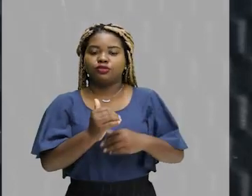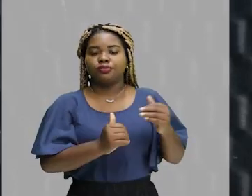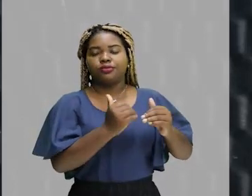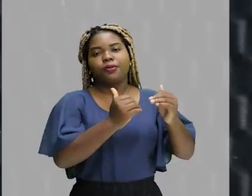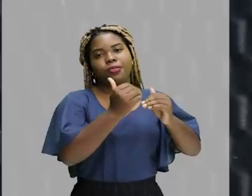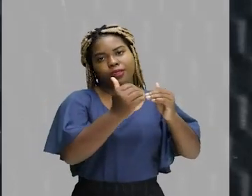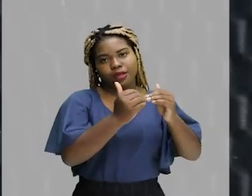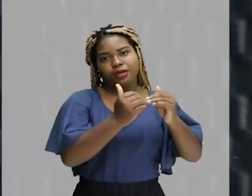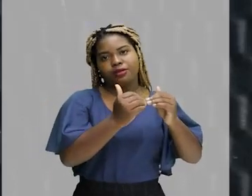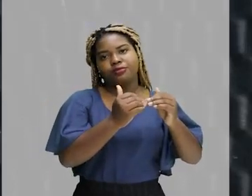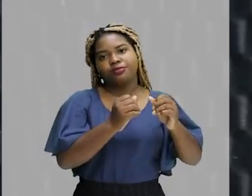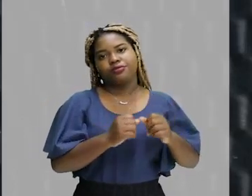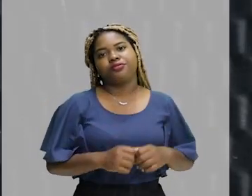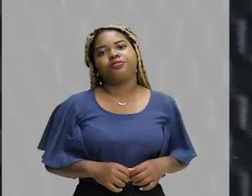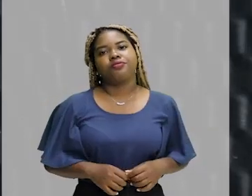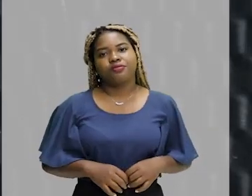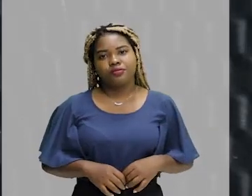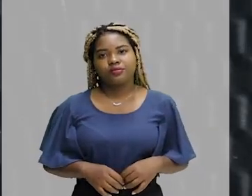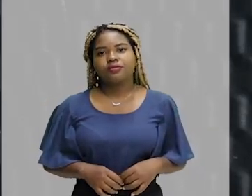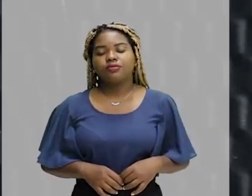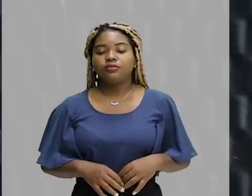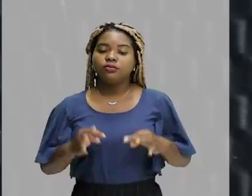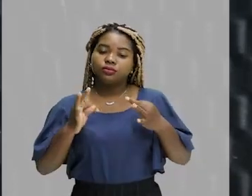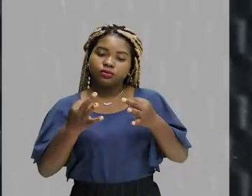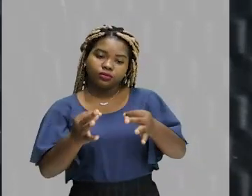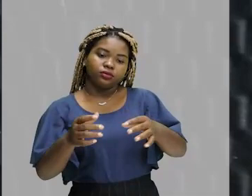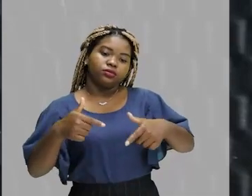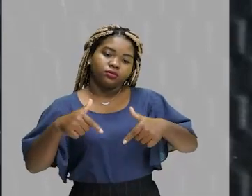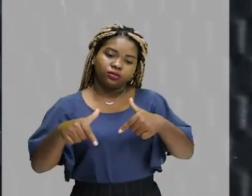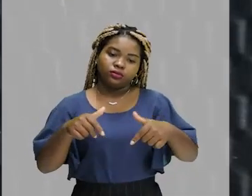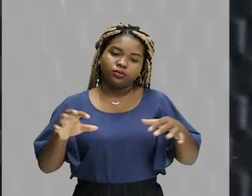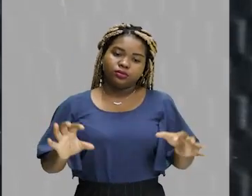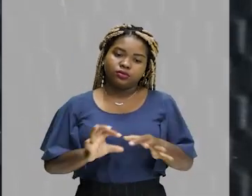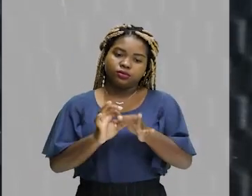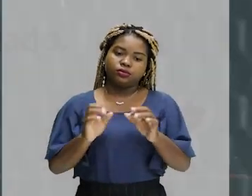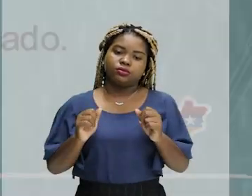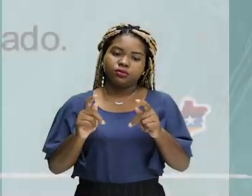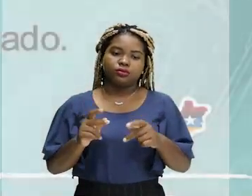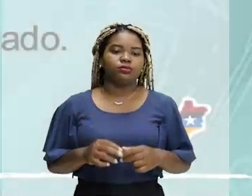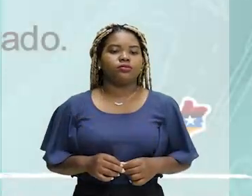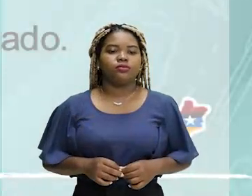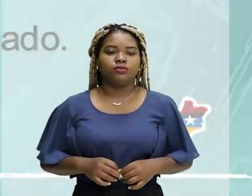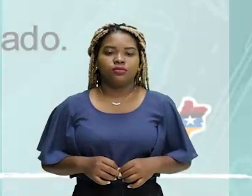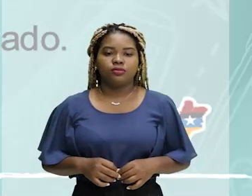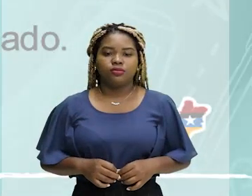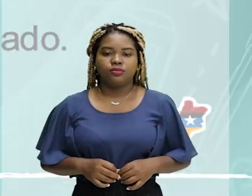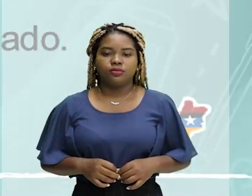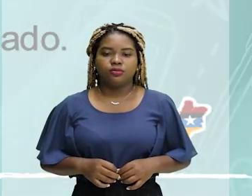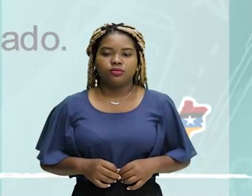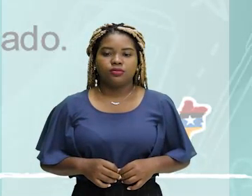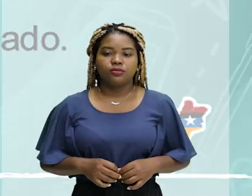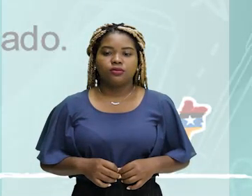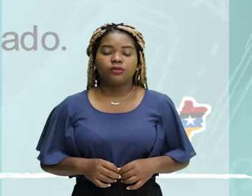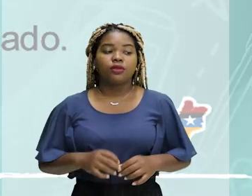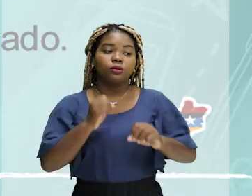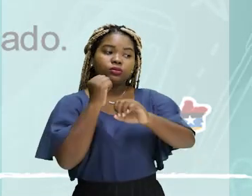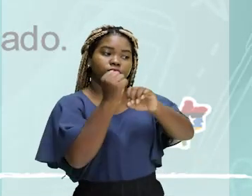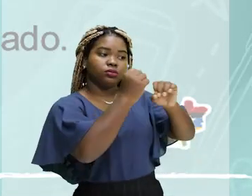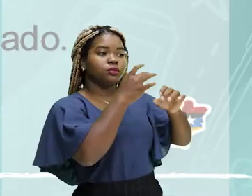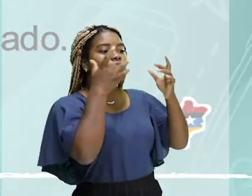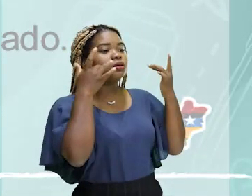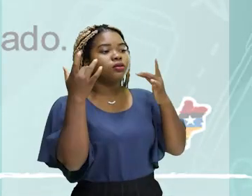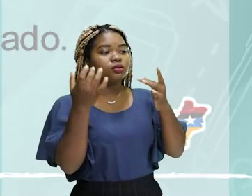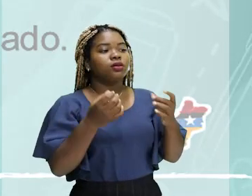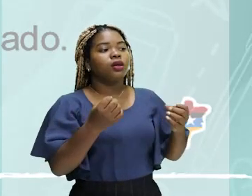construção humana do mundo. Então isso aí entra tecnologia e trabalho juntos, ok? Veja só, normalmente os artesanatos são fabricados por